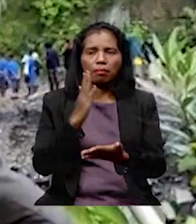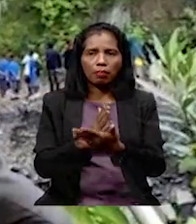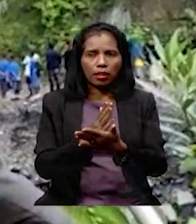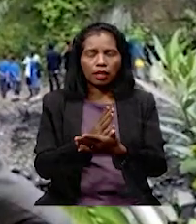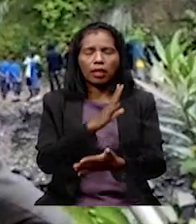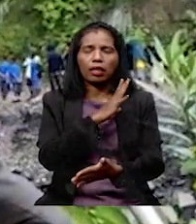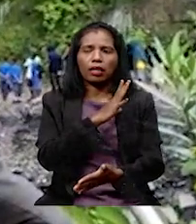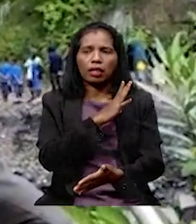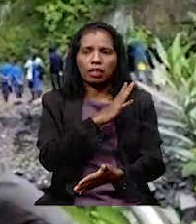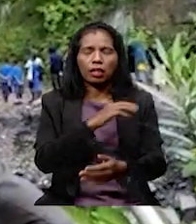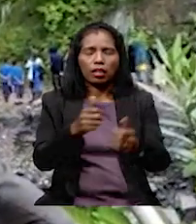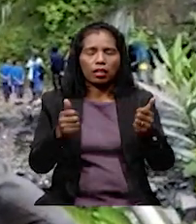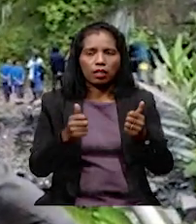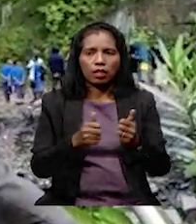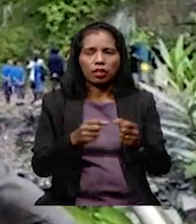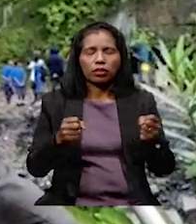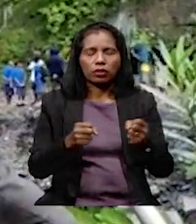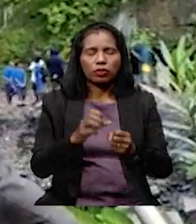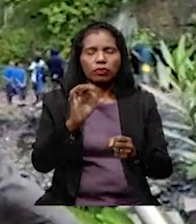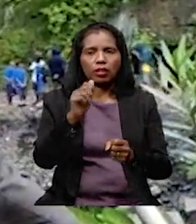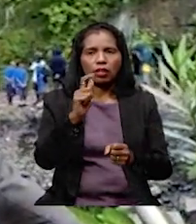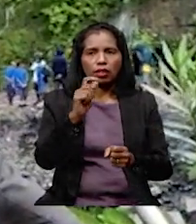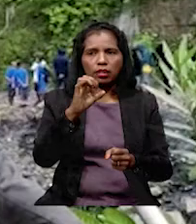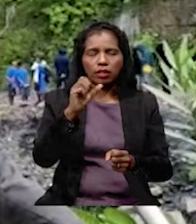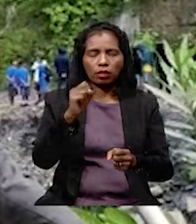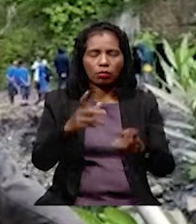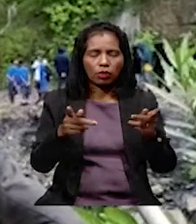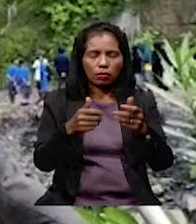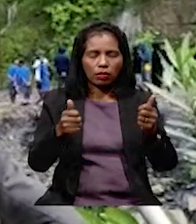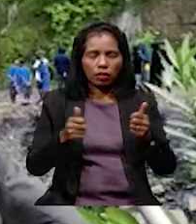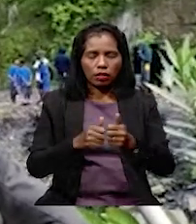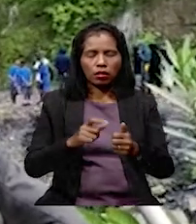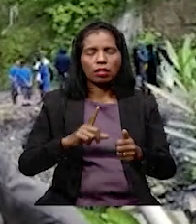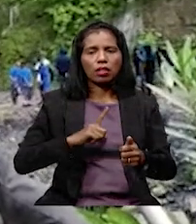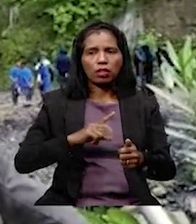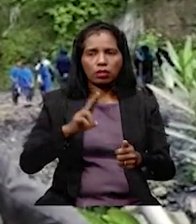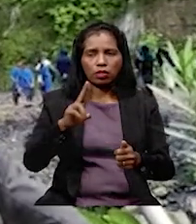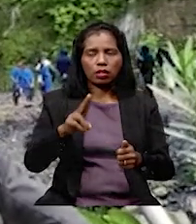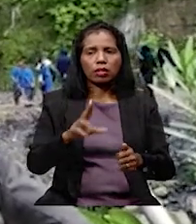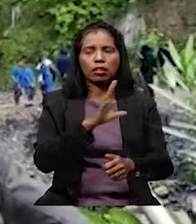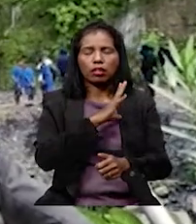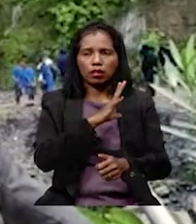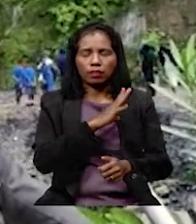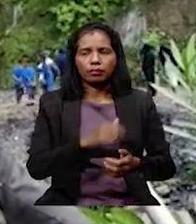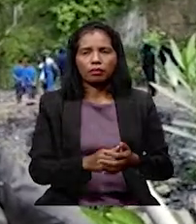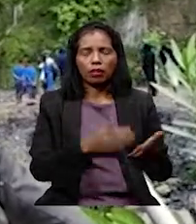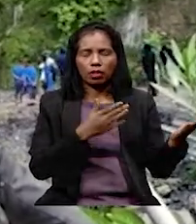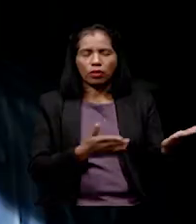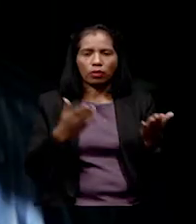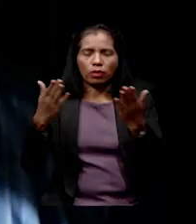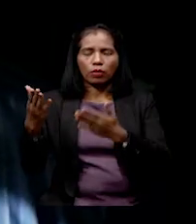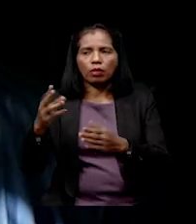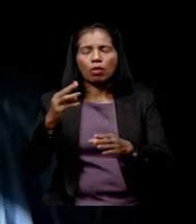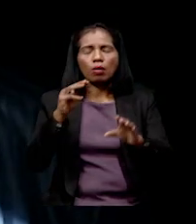Motakunsin, aldeia Banru, Suku Fatisi, posto administrativo Laulara, município Aileu. Turis, atelur e moro antes de levar